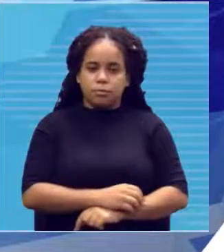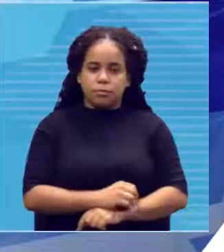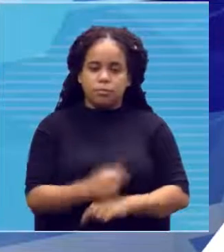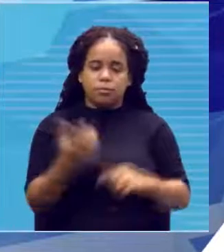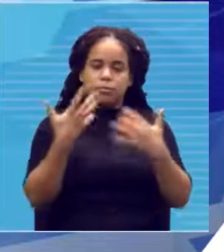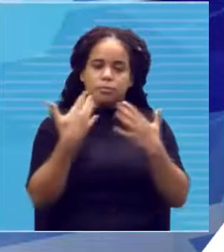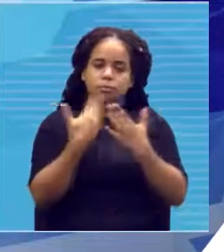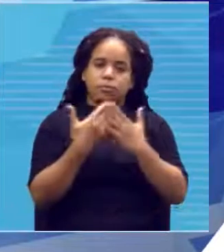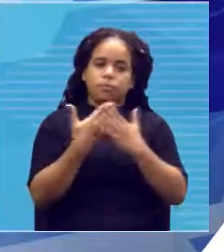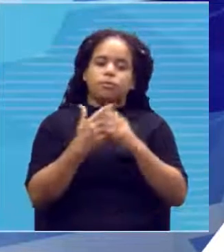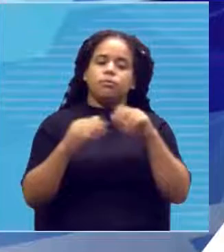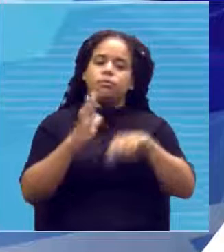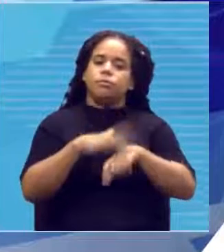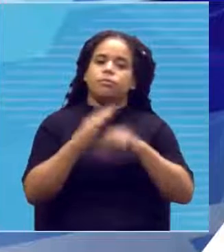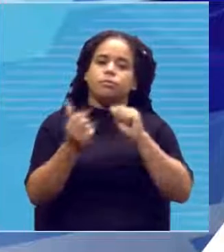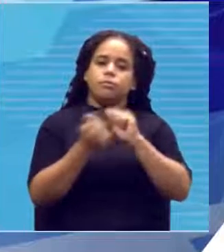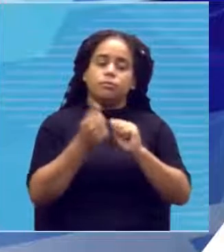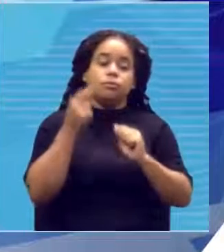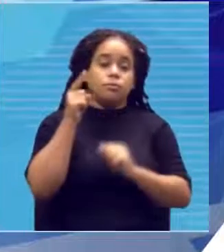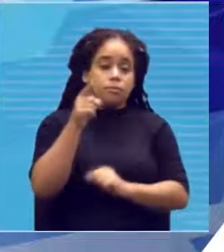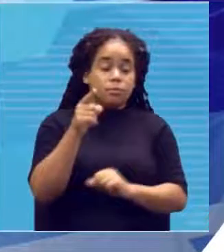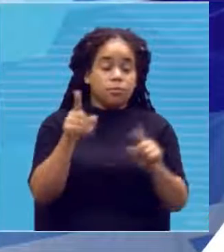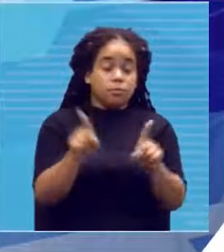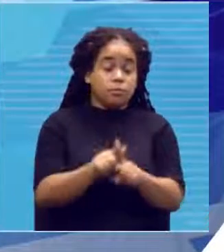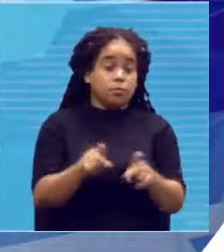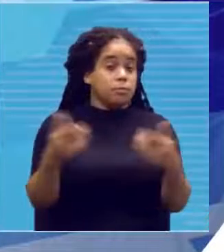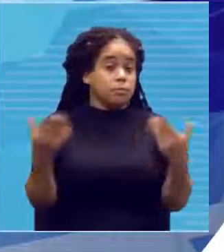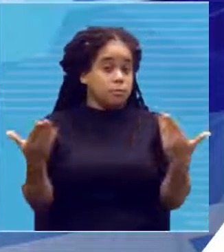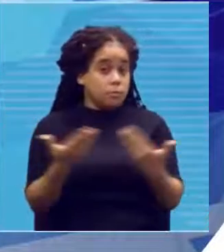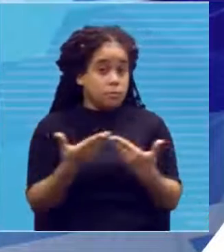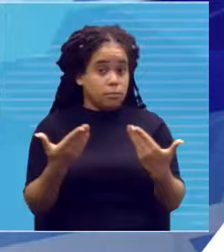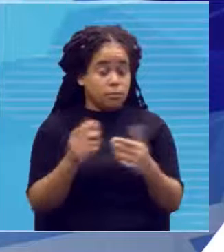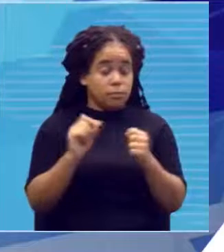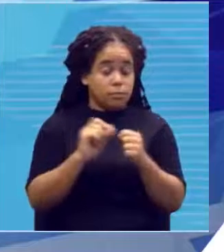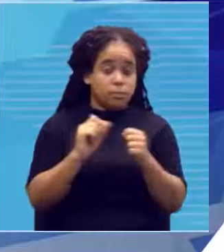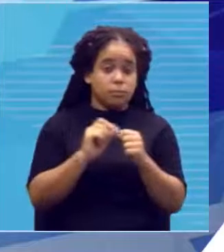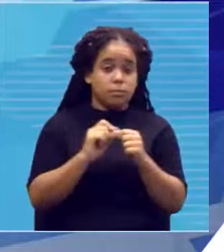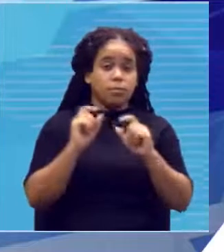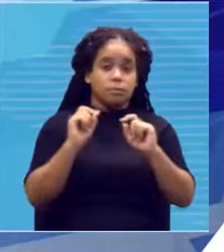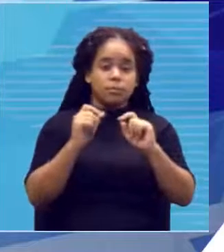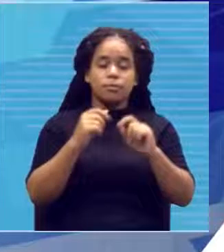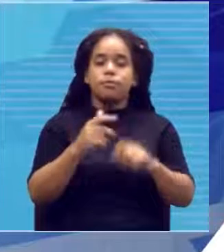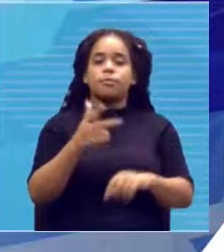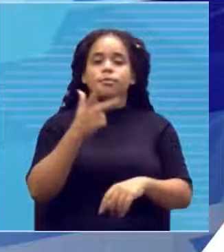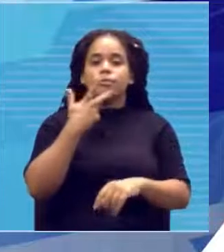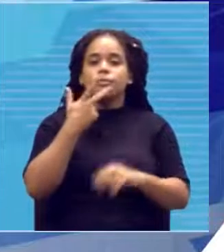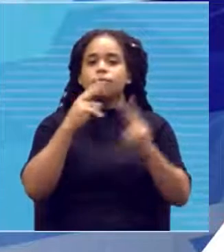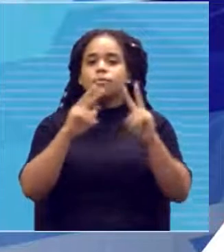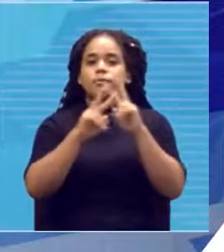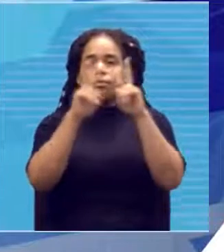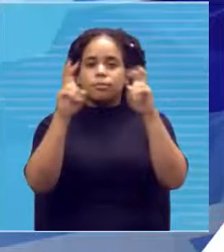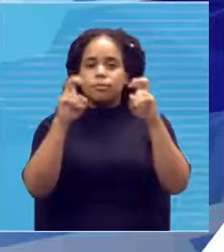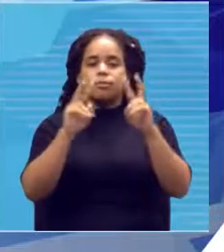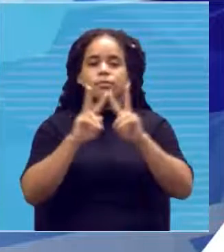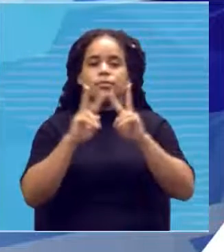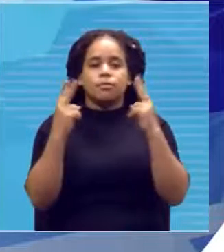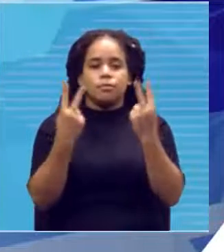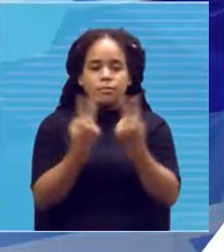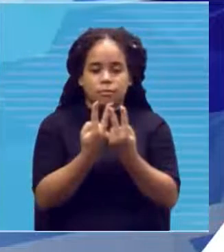eu queria trabalhar um pouco mais com vocês hoje vamos falar também de medidas de volume